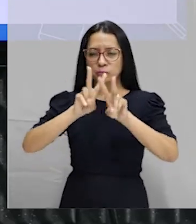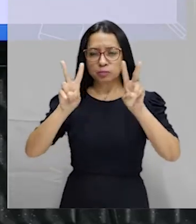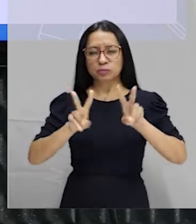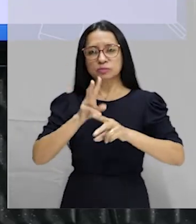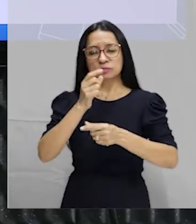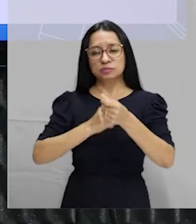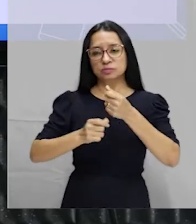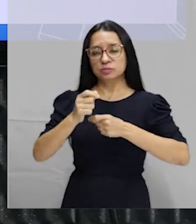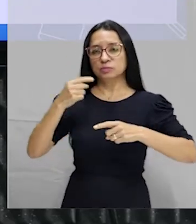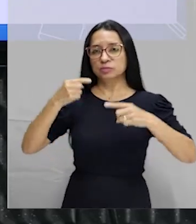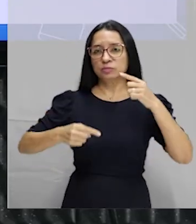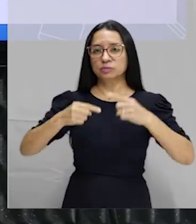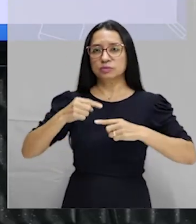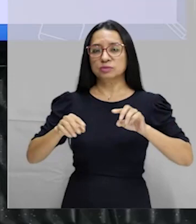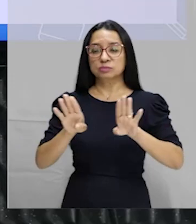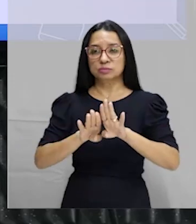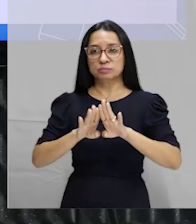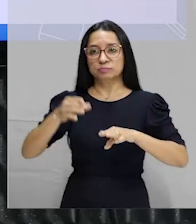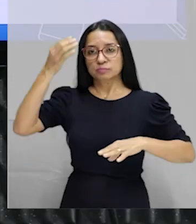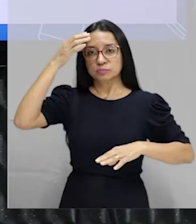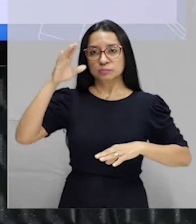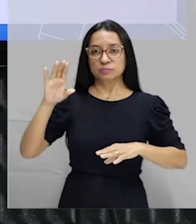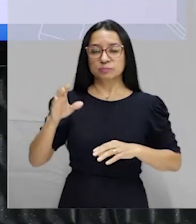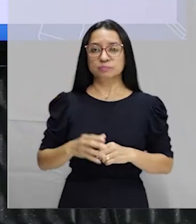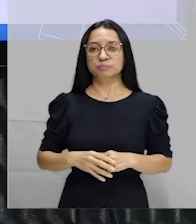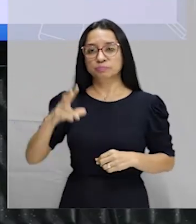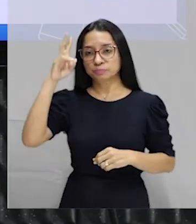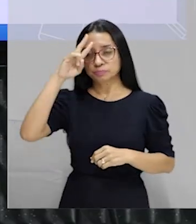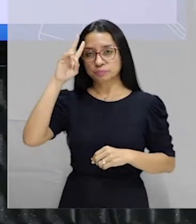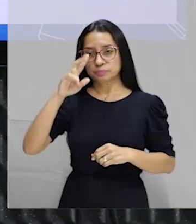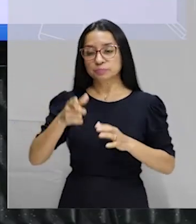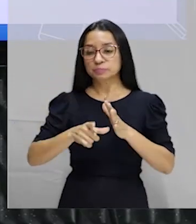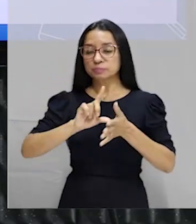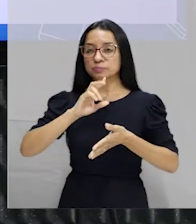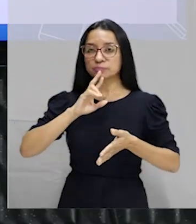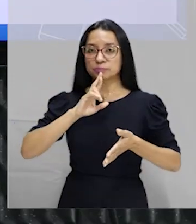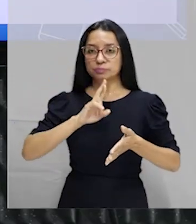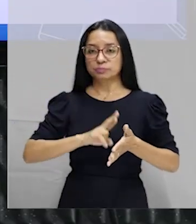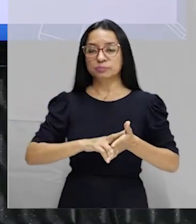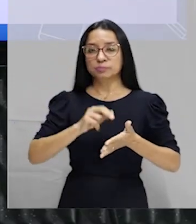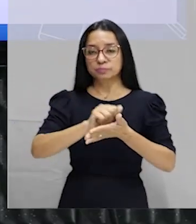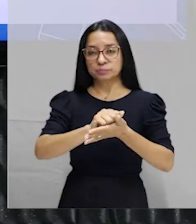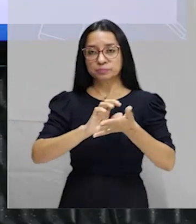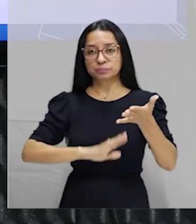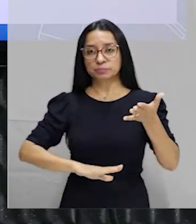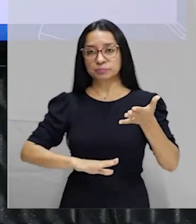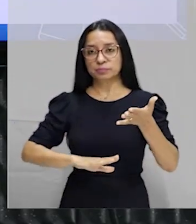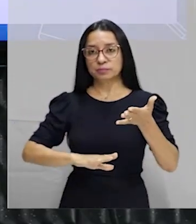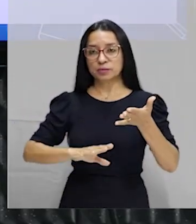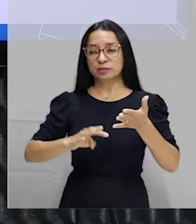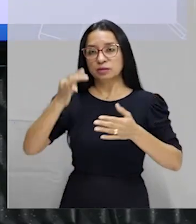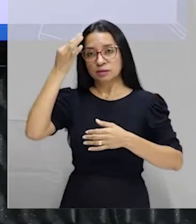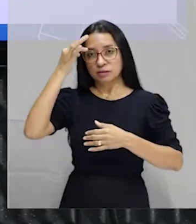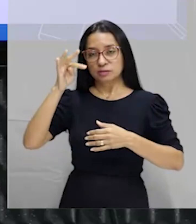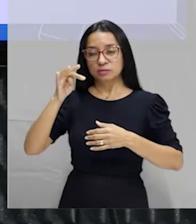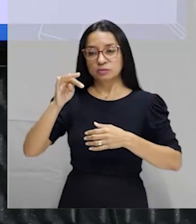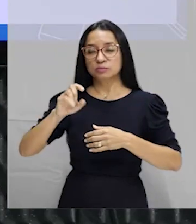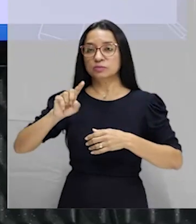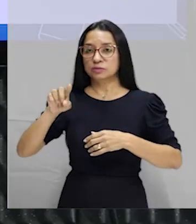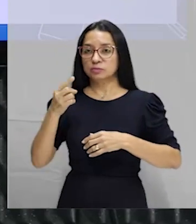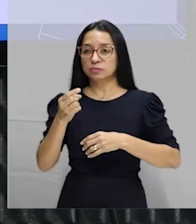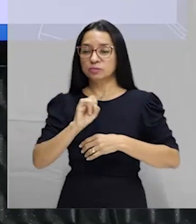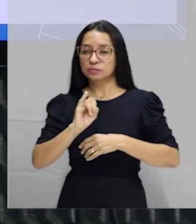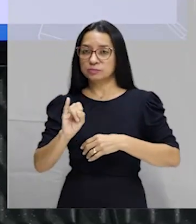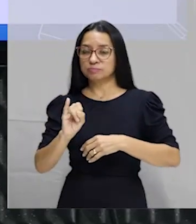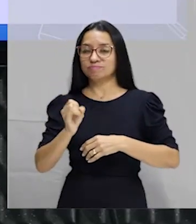econômico, político e também cultural, beleza? Só quero te lembrar, antes de responder essa atividade, que a parte teórica, depois se tu quiser assistir novamente